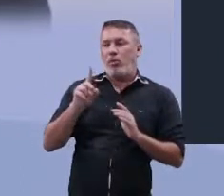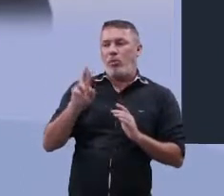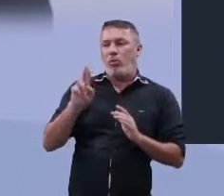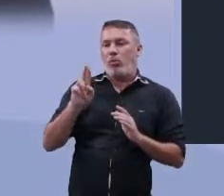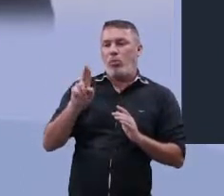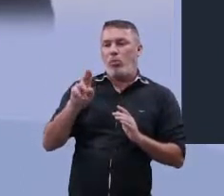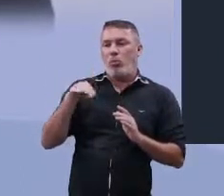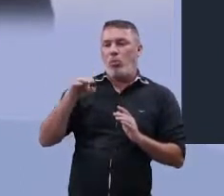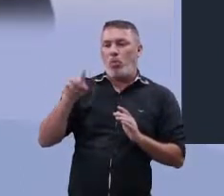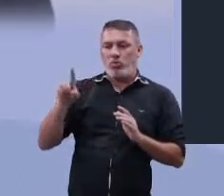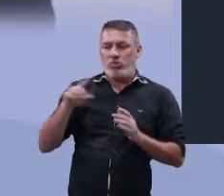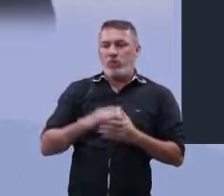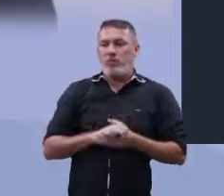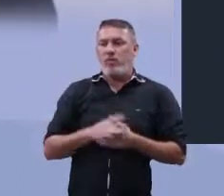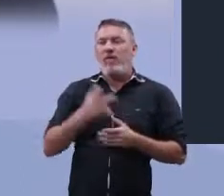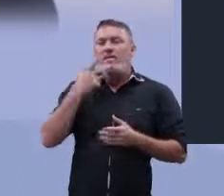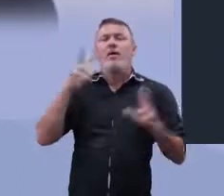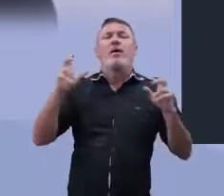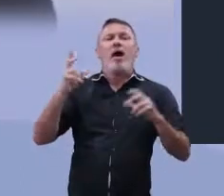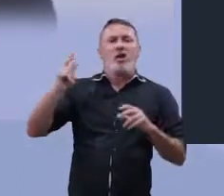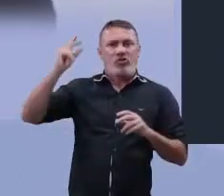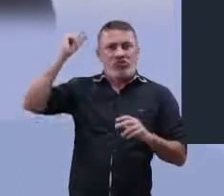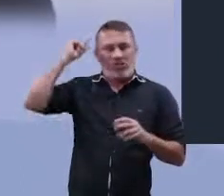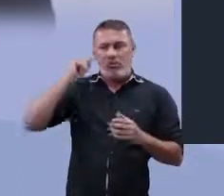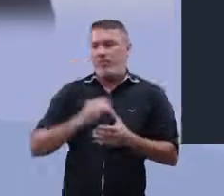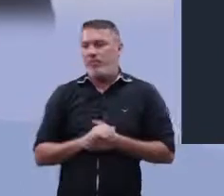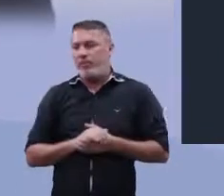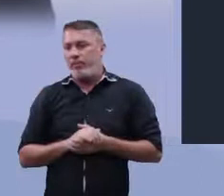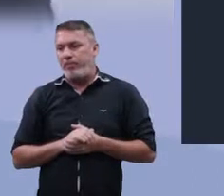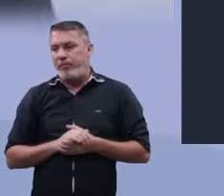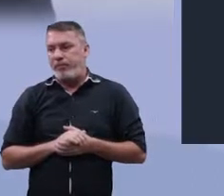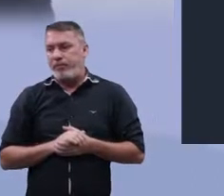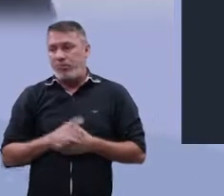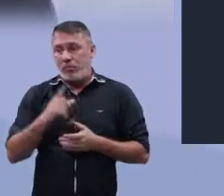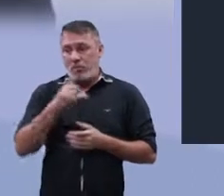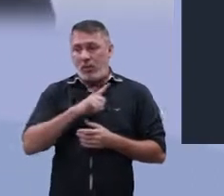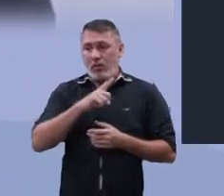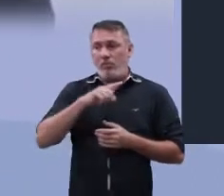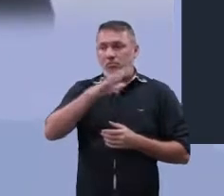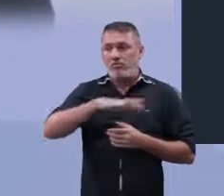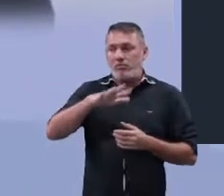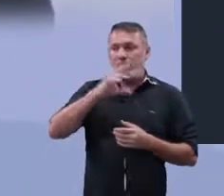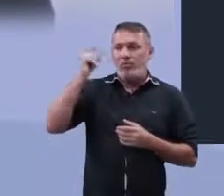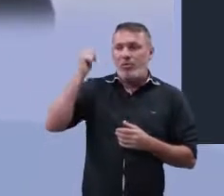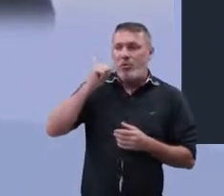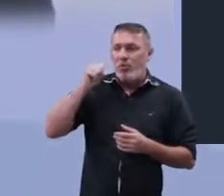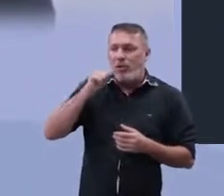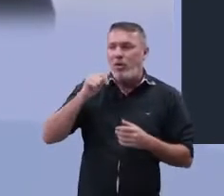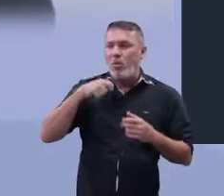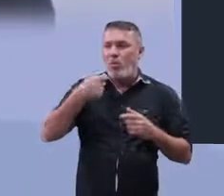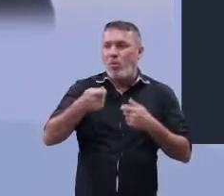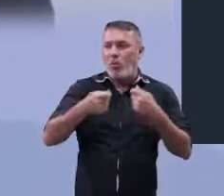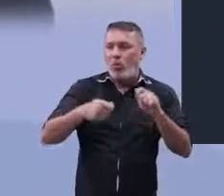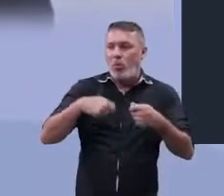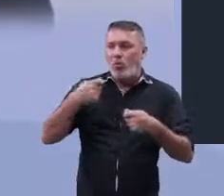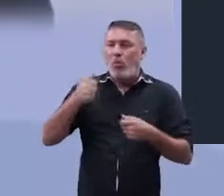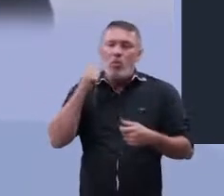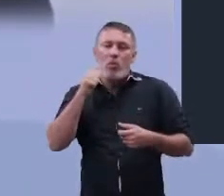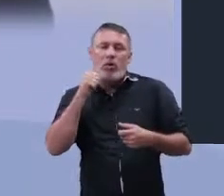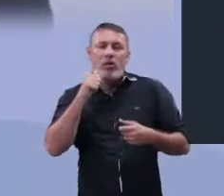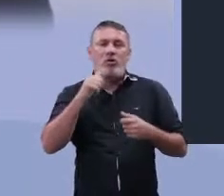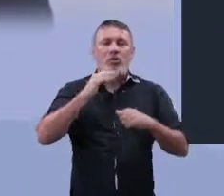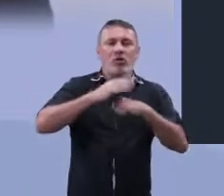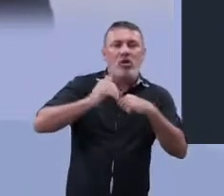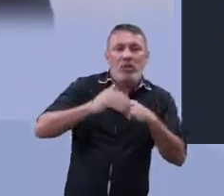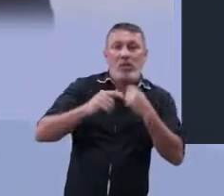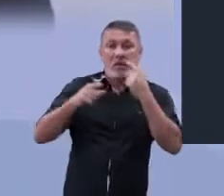questão. Antigamente, as moças chamavam-se Mesdemoiselles, e eram todas mimosas e muito prendadas. Não